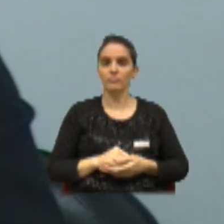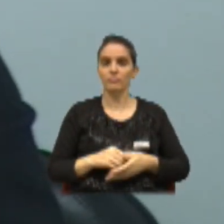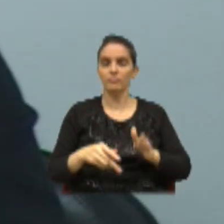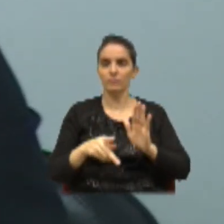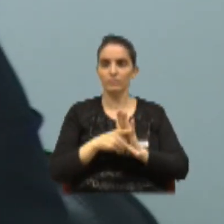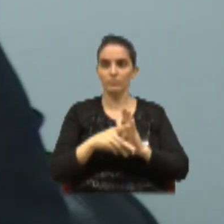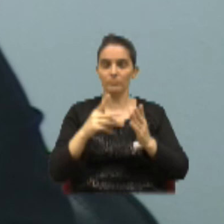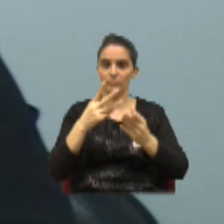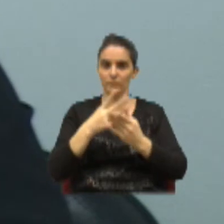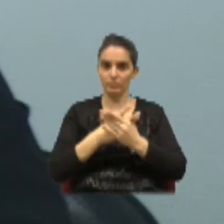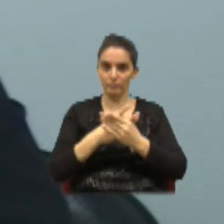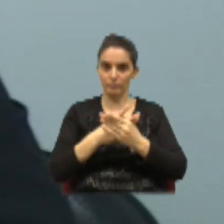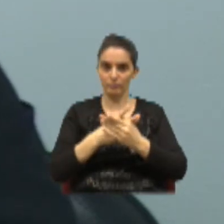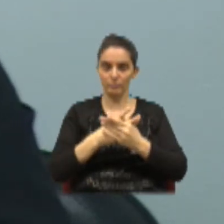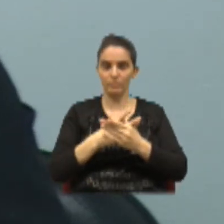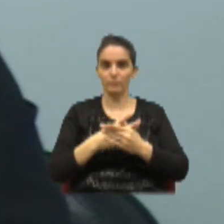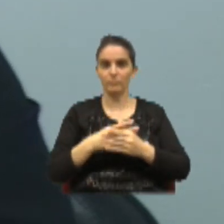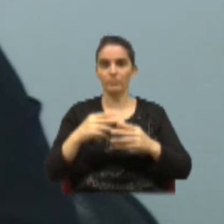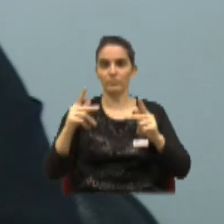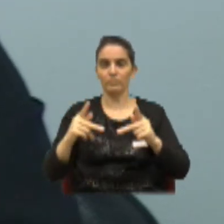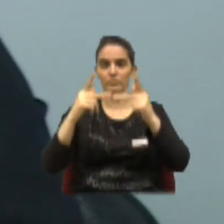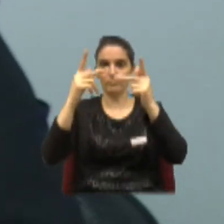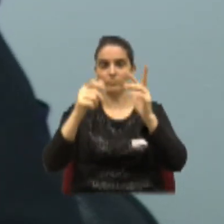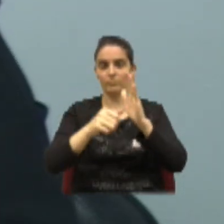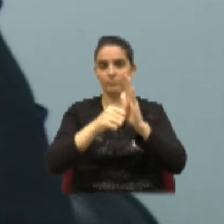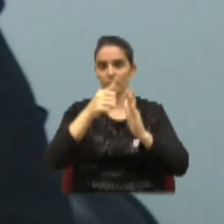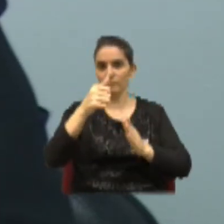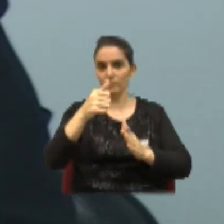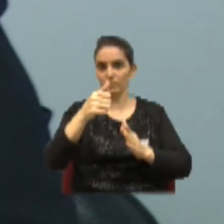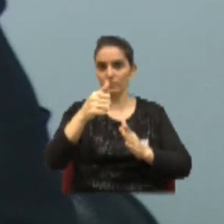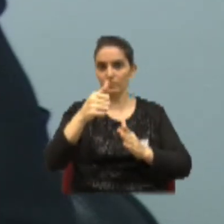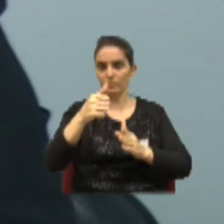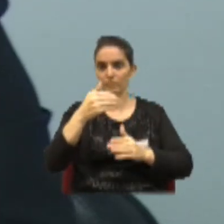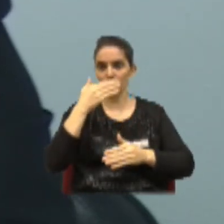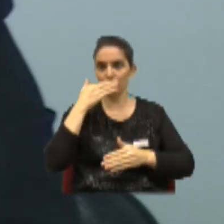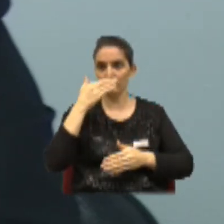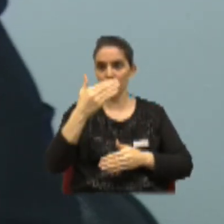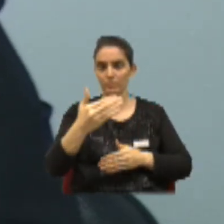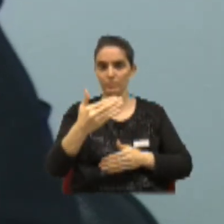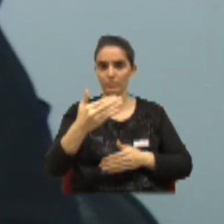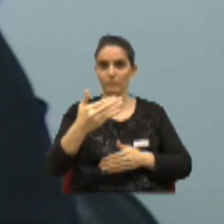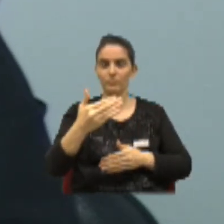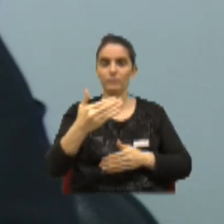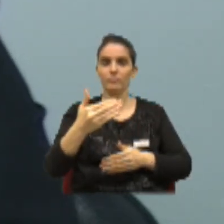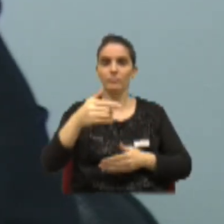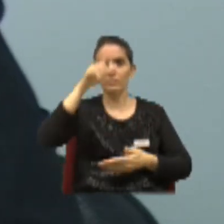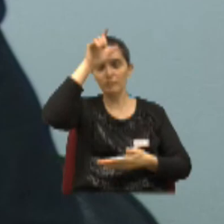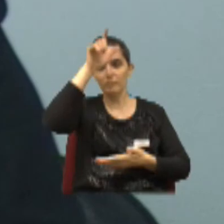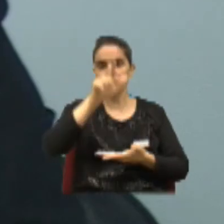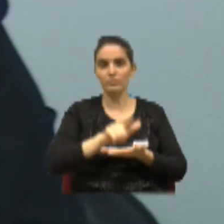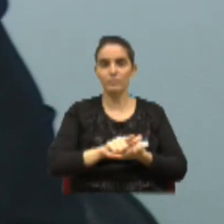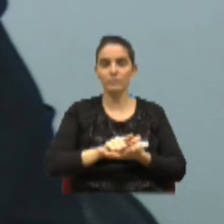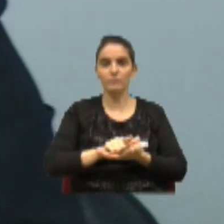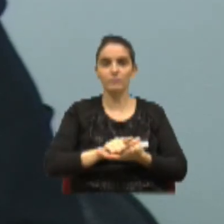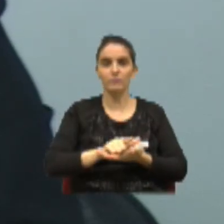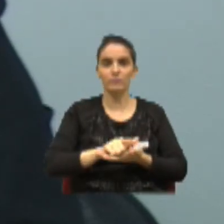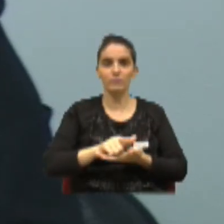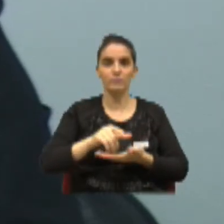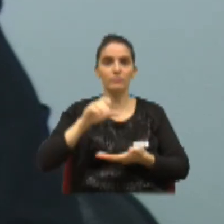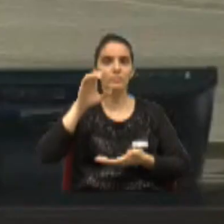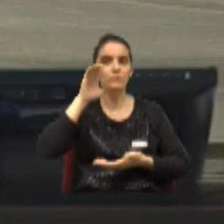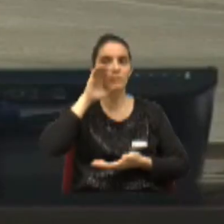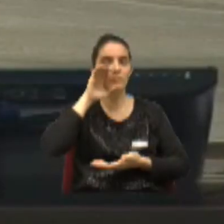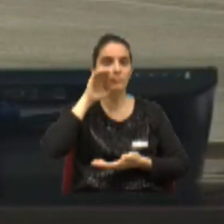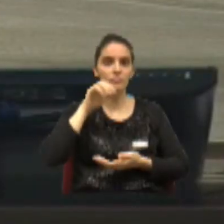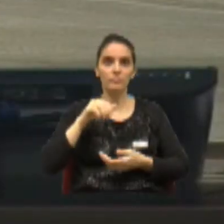casa. Através do parágrafo 1º, transfiro a palavra à minha liderada Constância Félix.